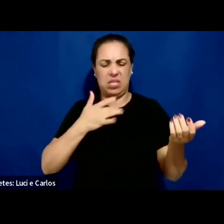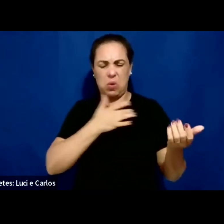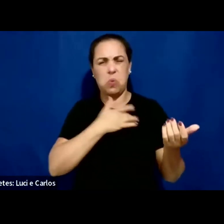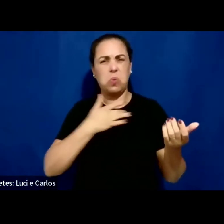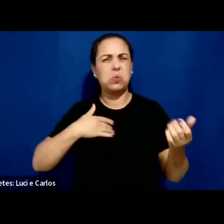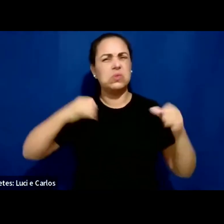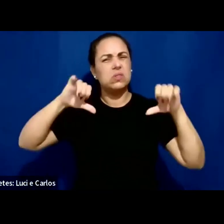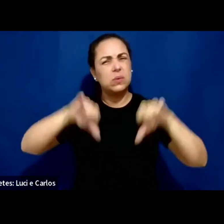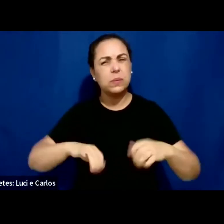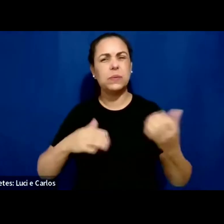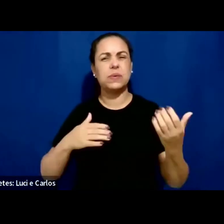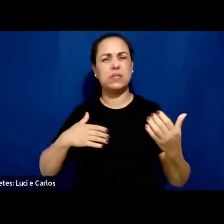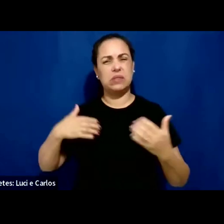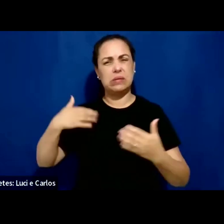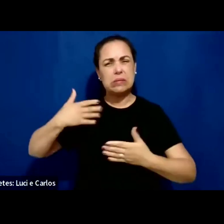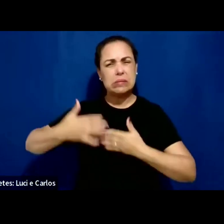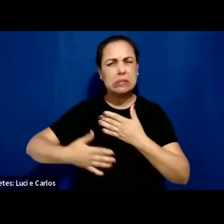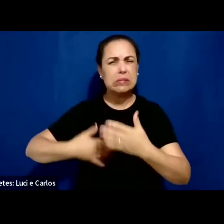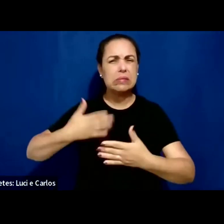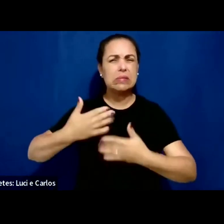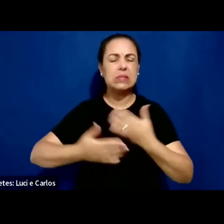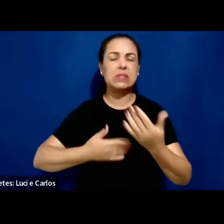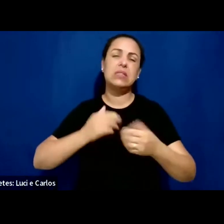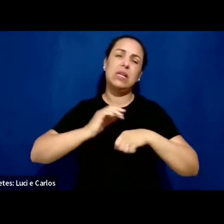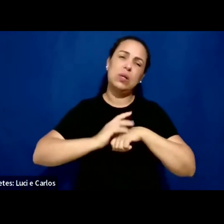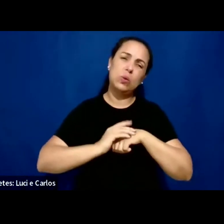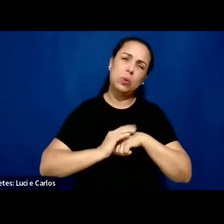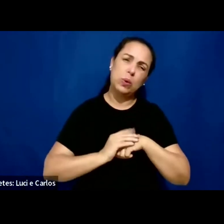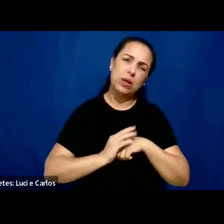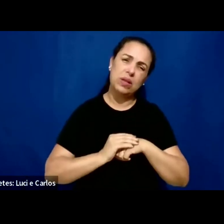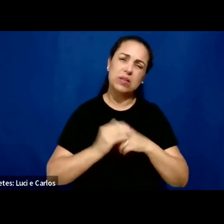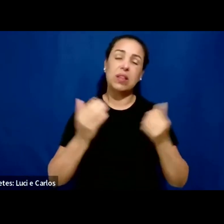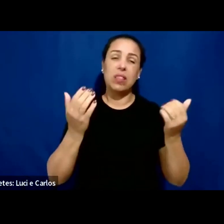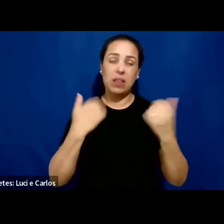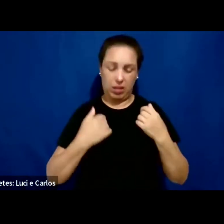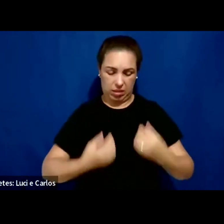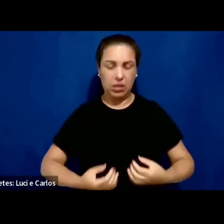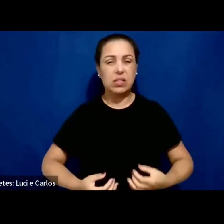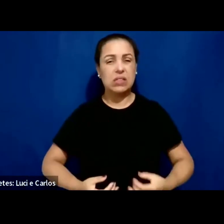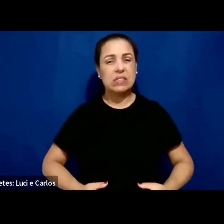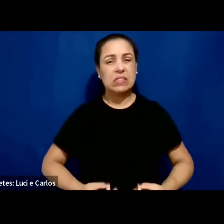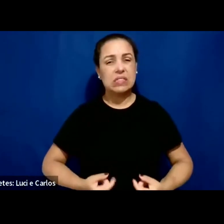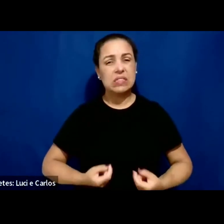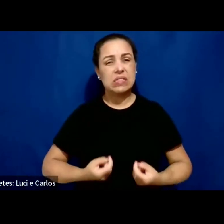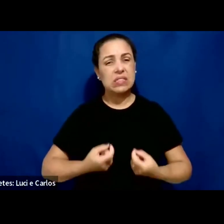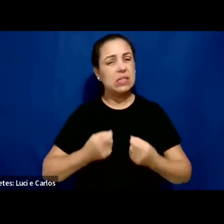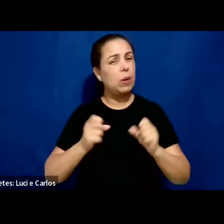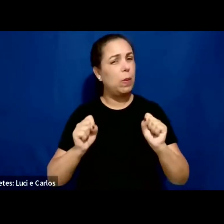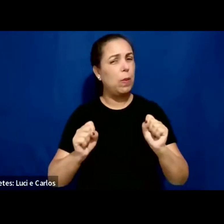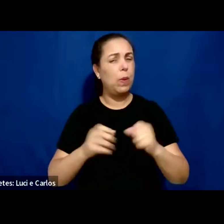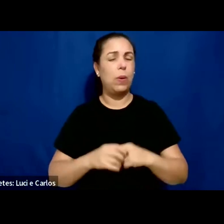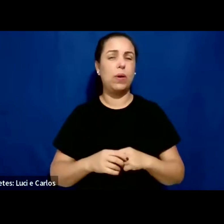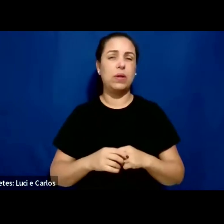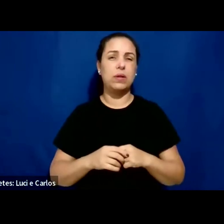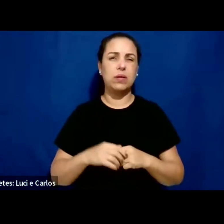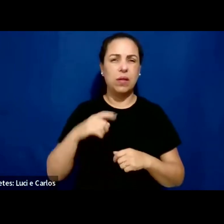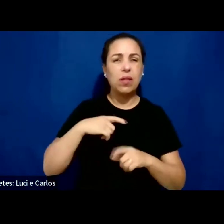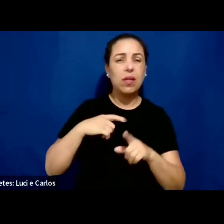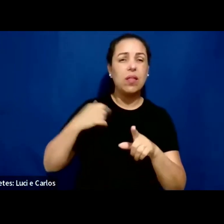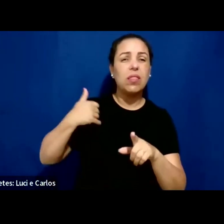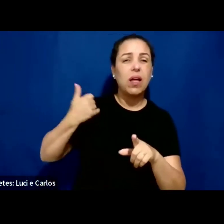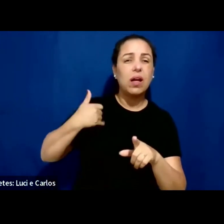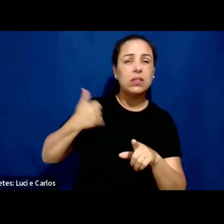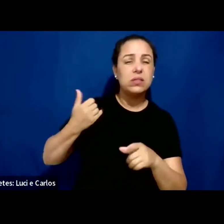o processo de ruína desse órgão começa a se deteriorar. Então, quem tem mais de 40